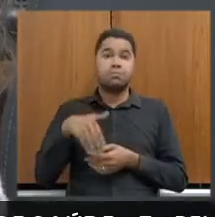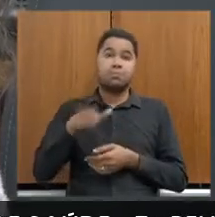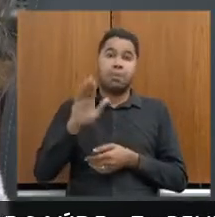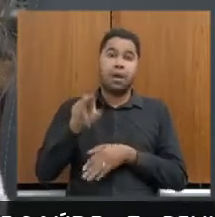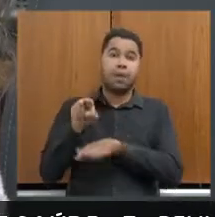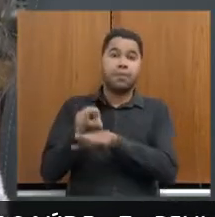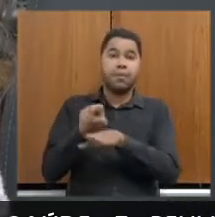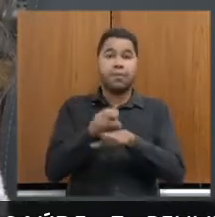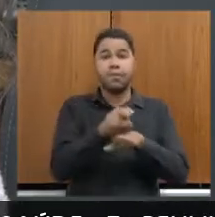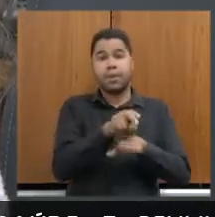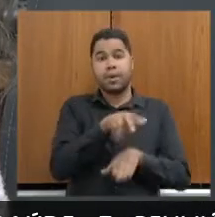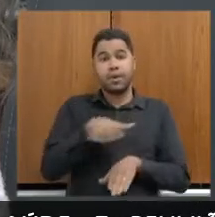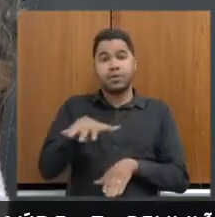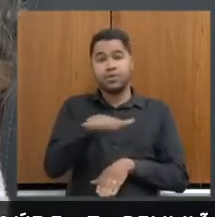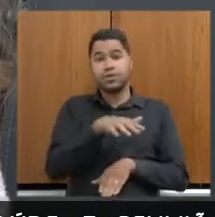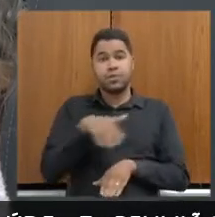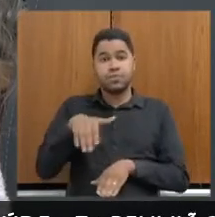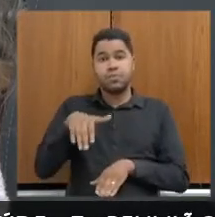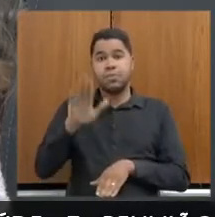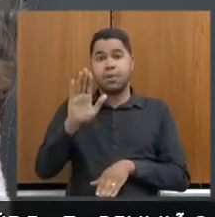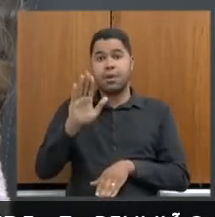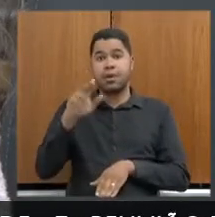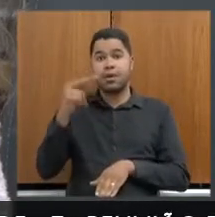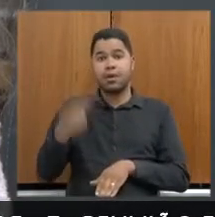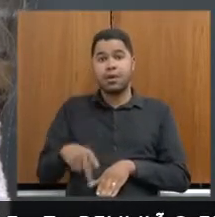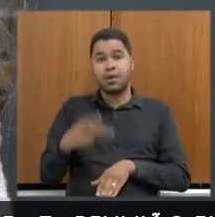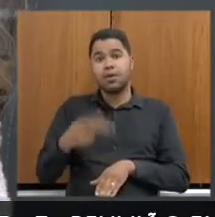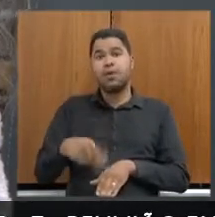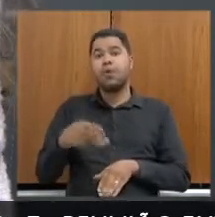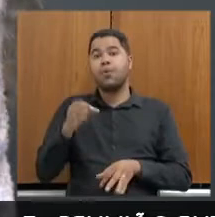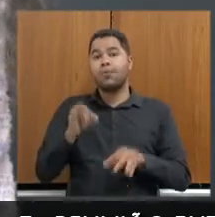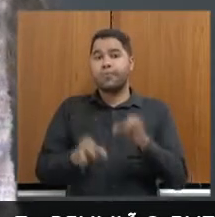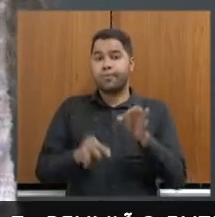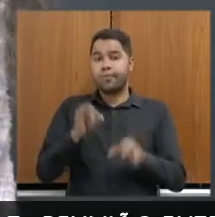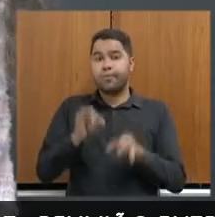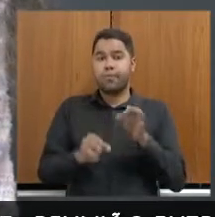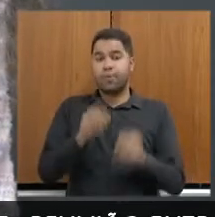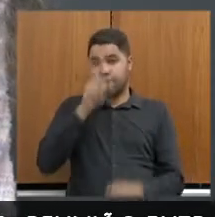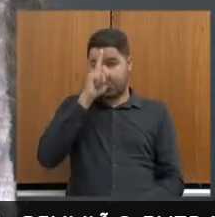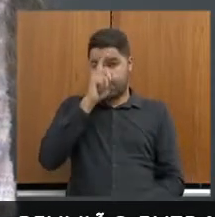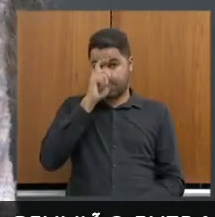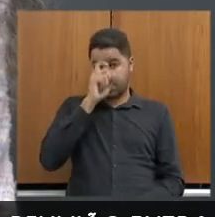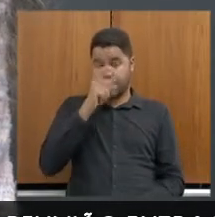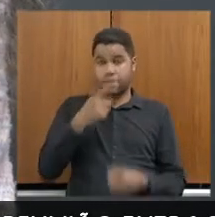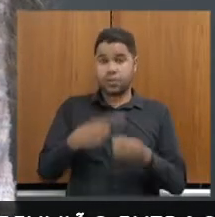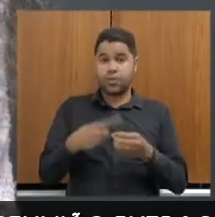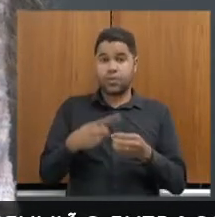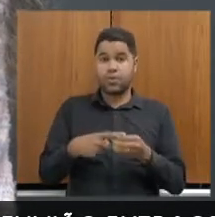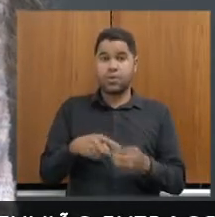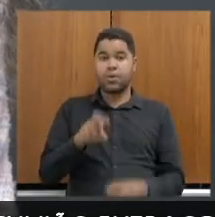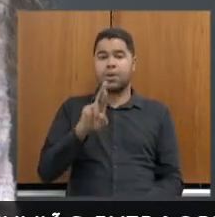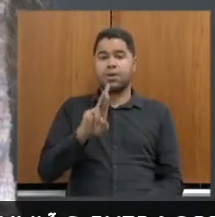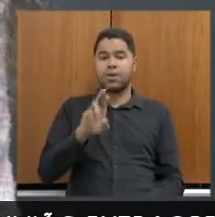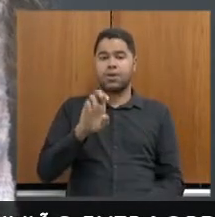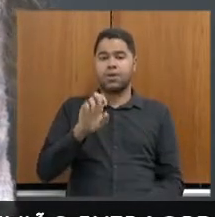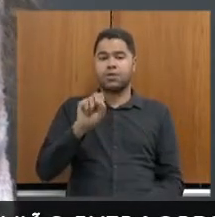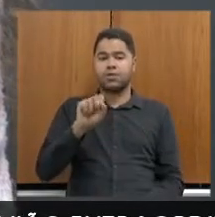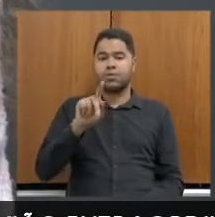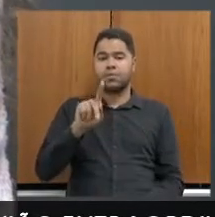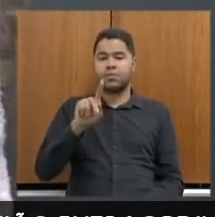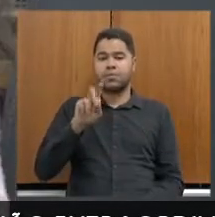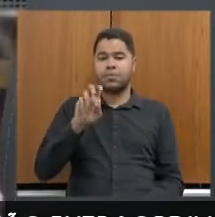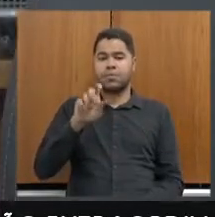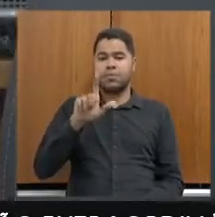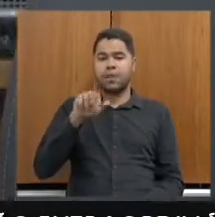leite para nossa região que era maior região de judicialização no hospital do município de Resplendor onde